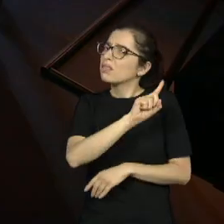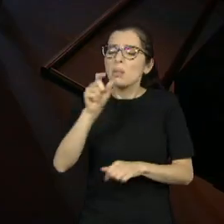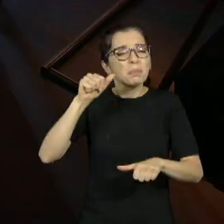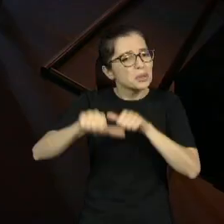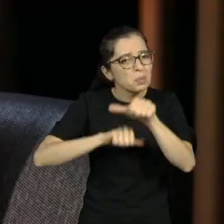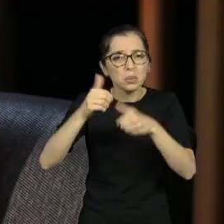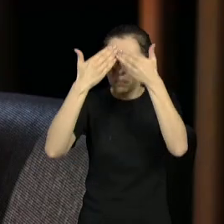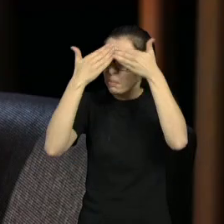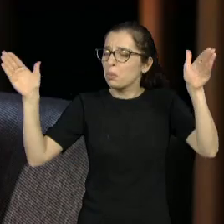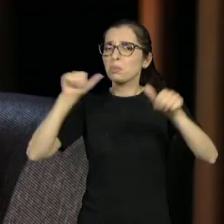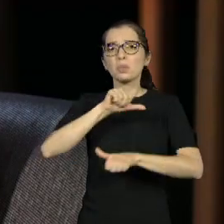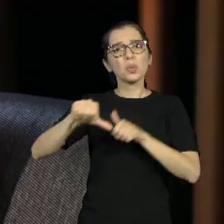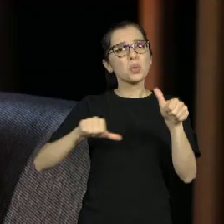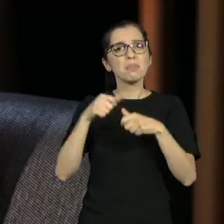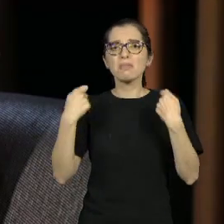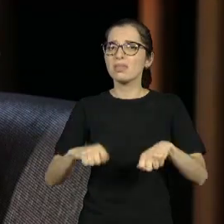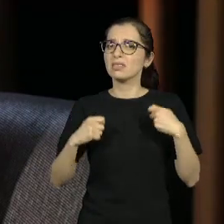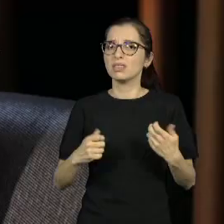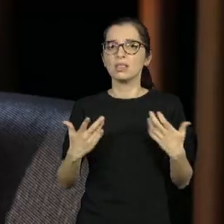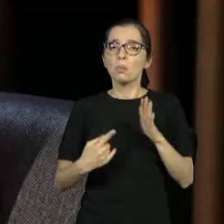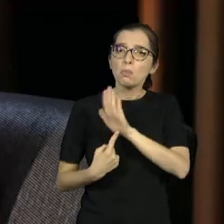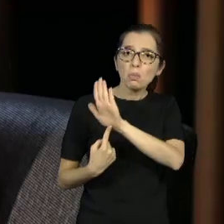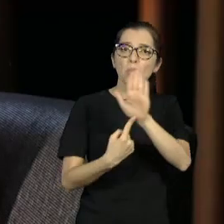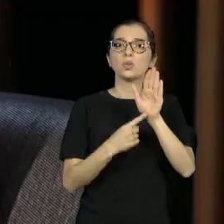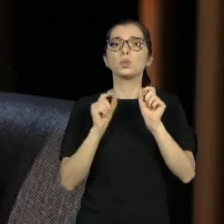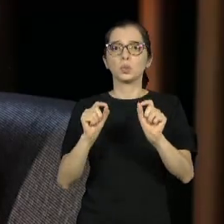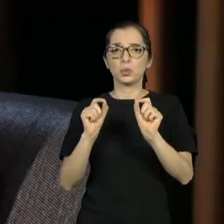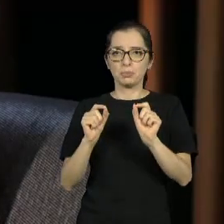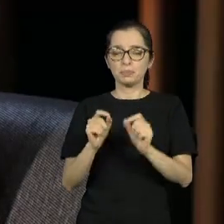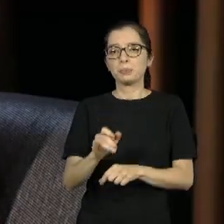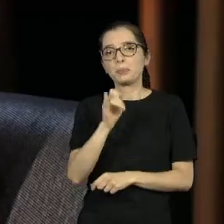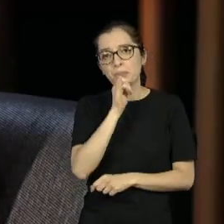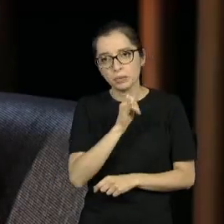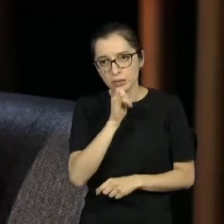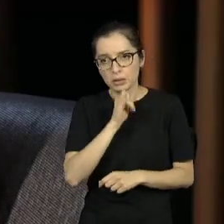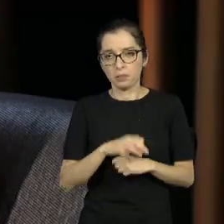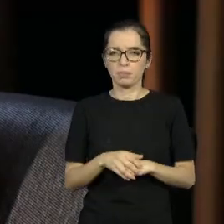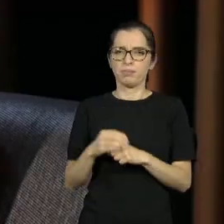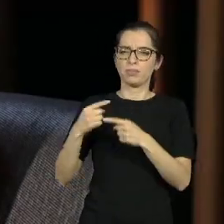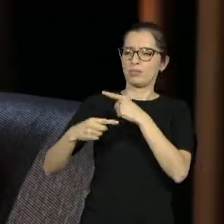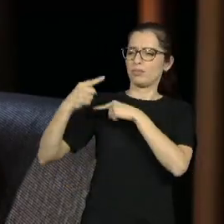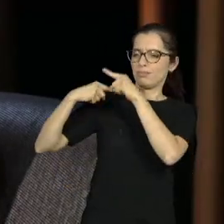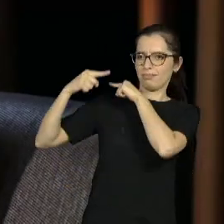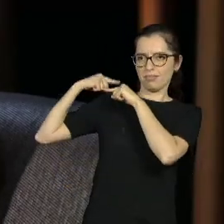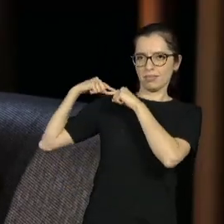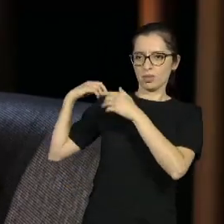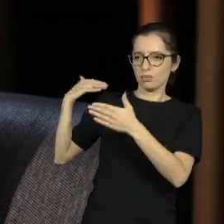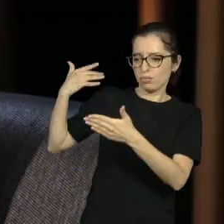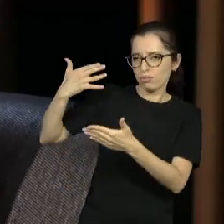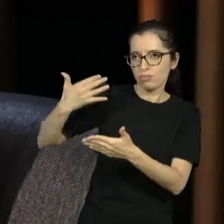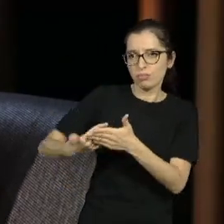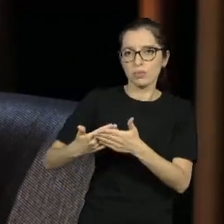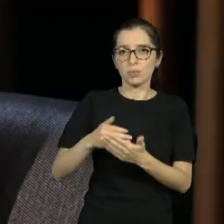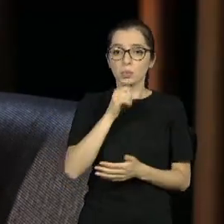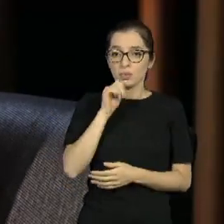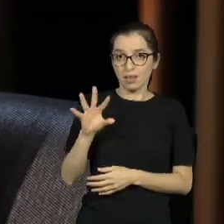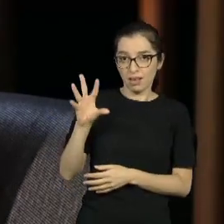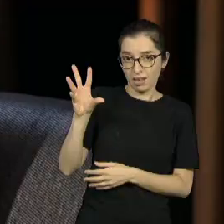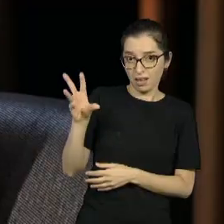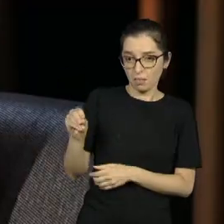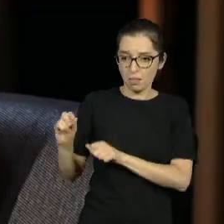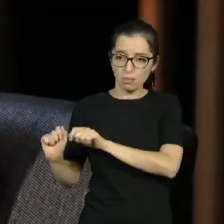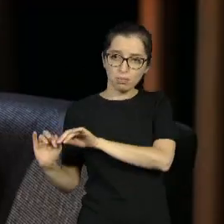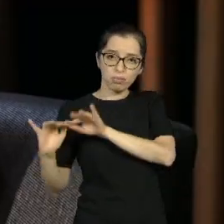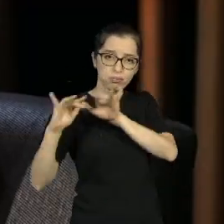a gente precisa contar histórias que falem por exemplo das nossas origens a vieram da África não